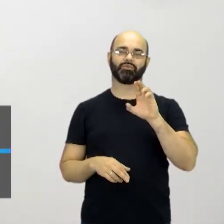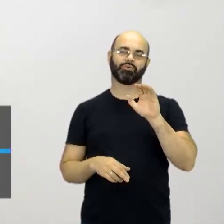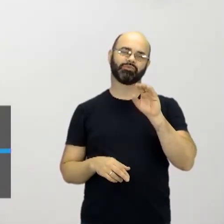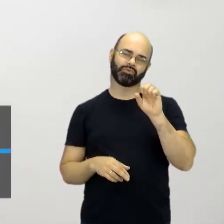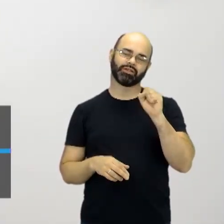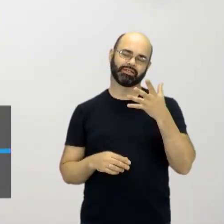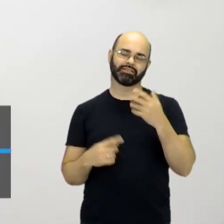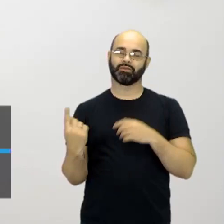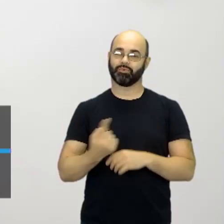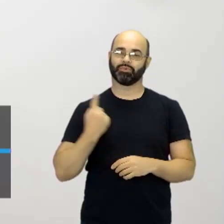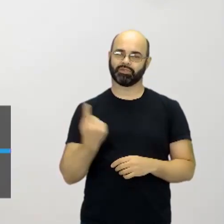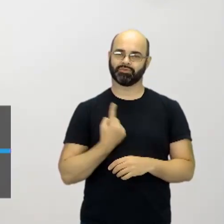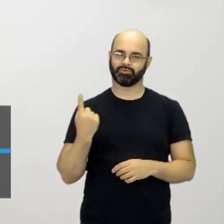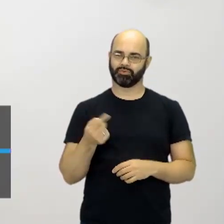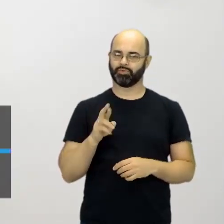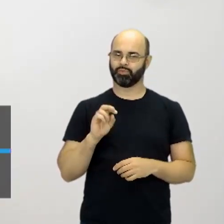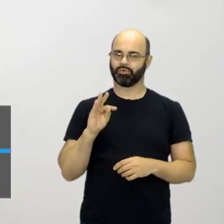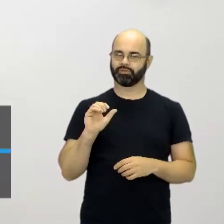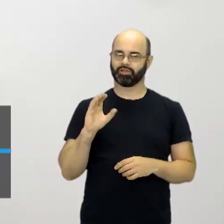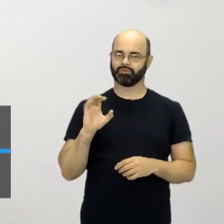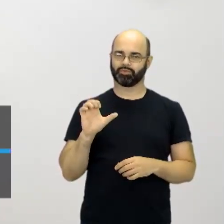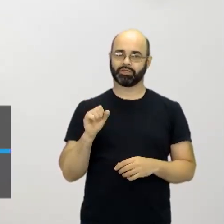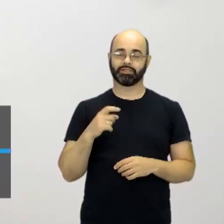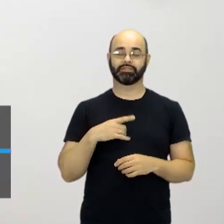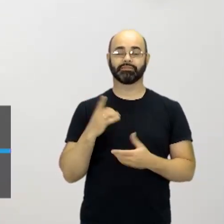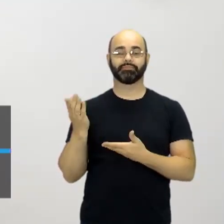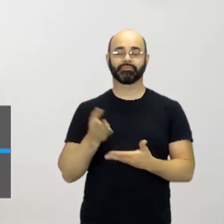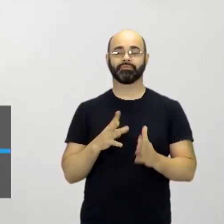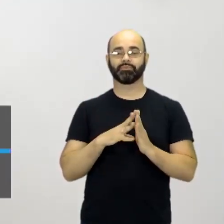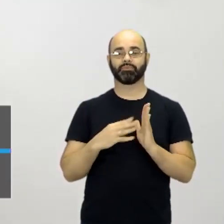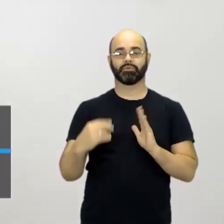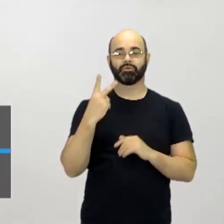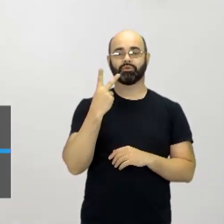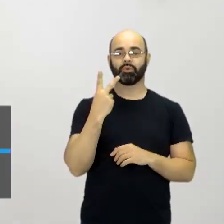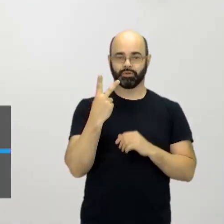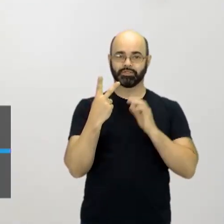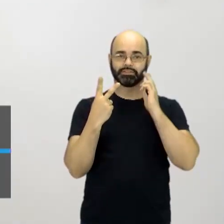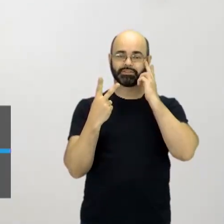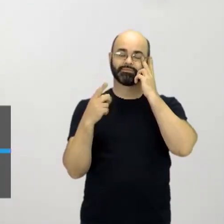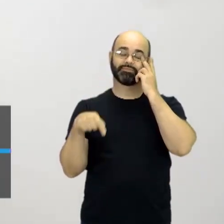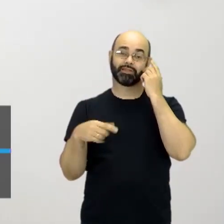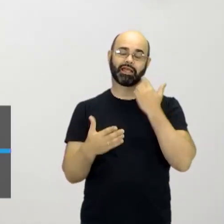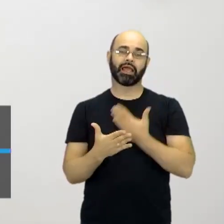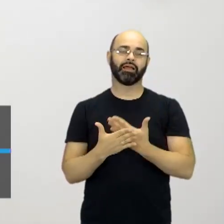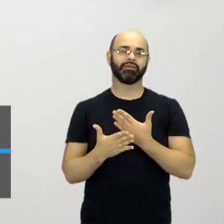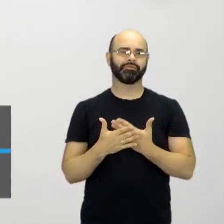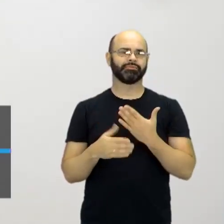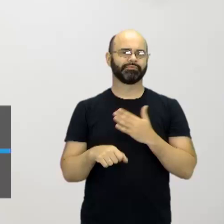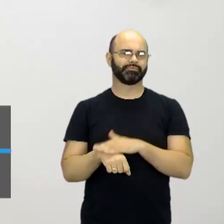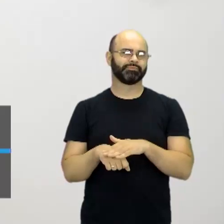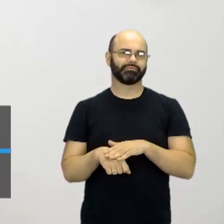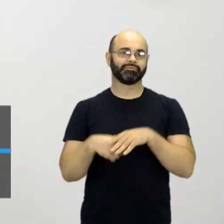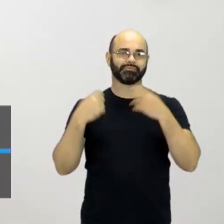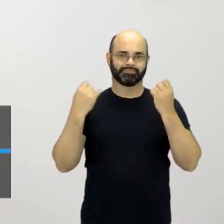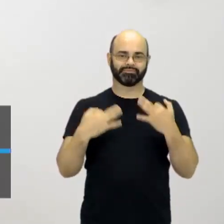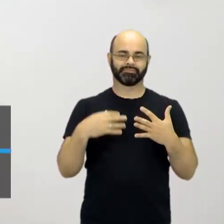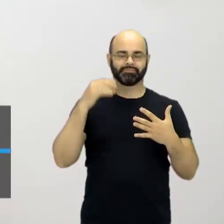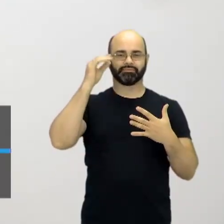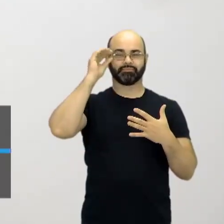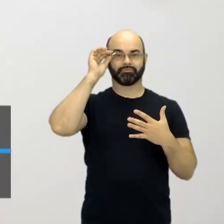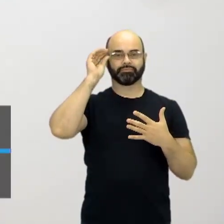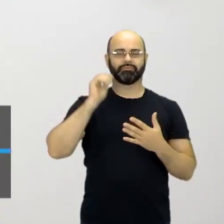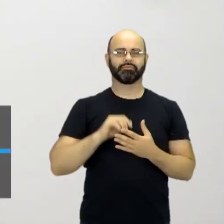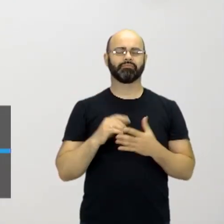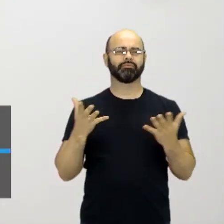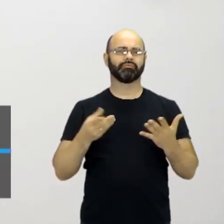gente trouxe aqui com pequeno modelo aqui dois modelos na verdade para gente falar um pouquinho sobre esta aula O que será que E aí